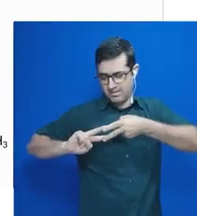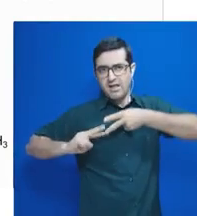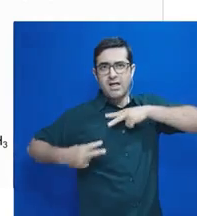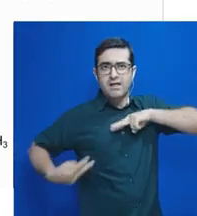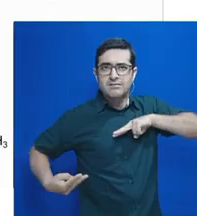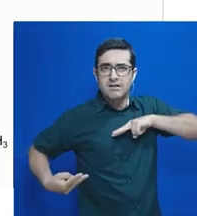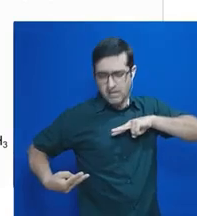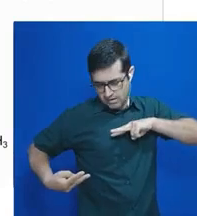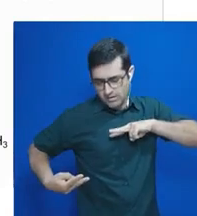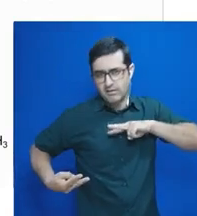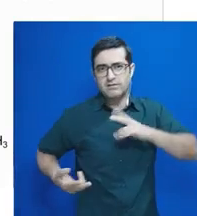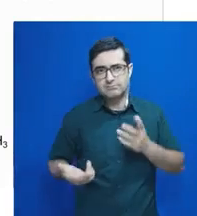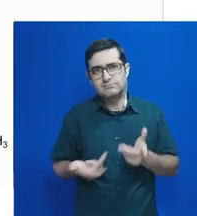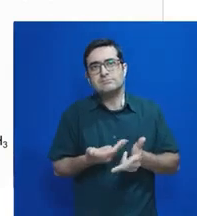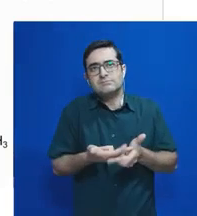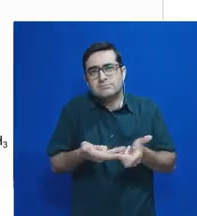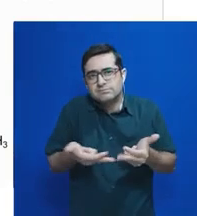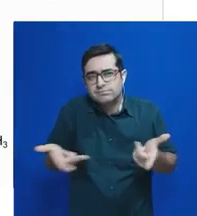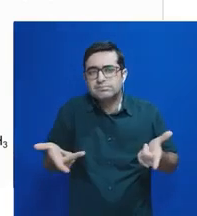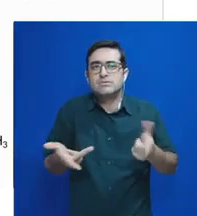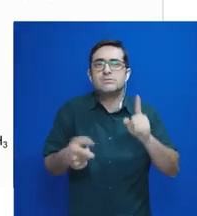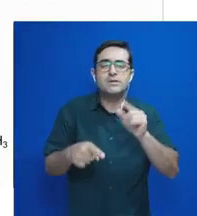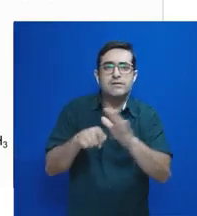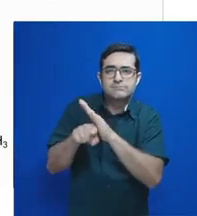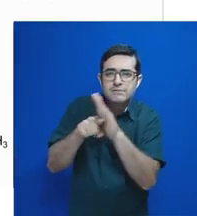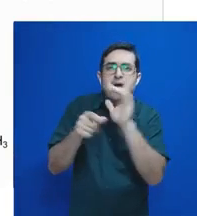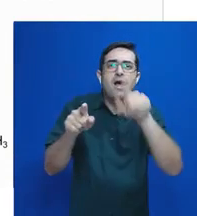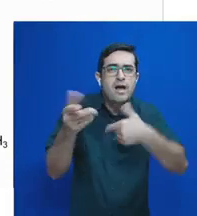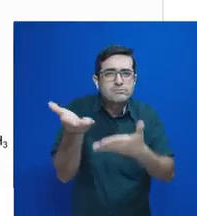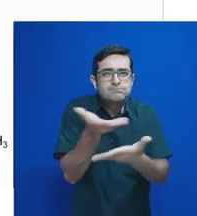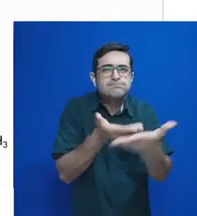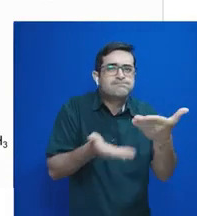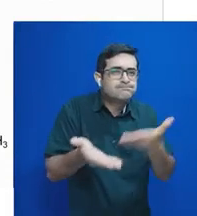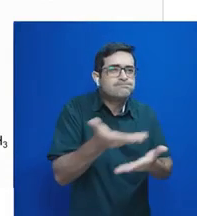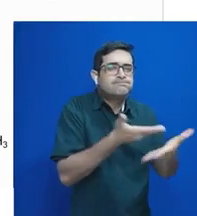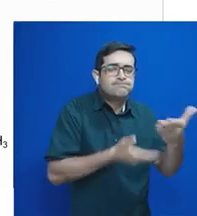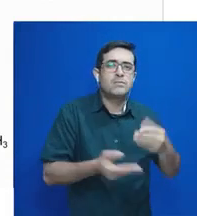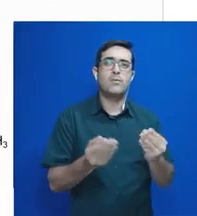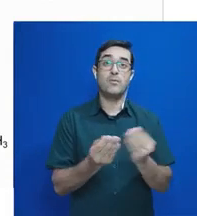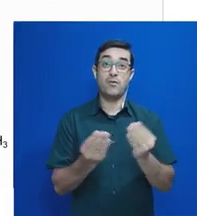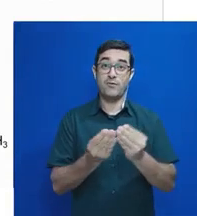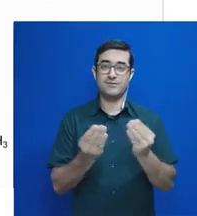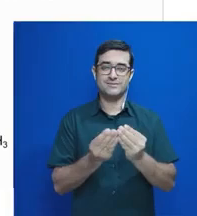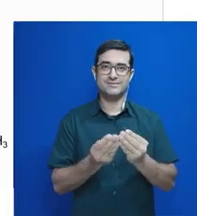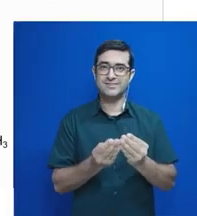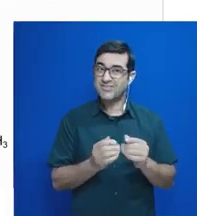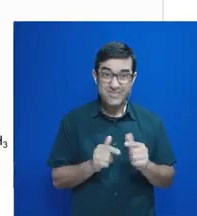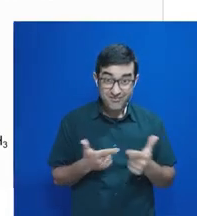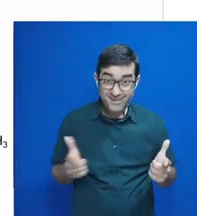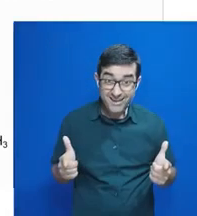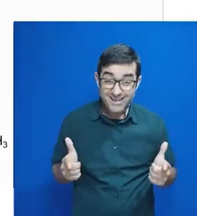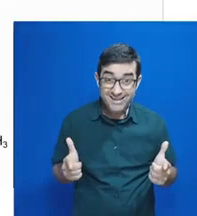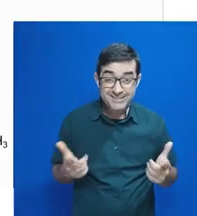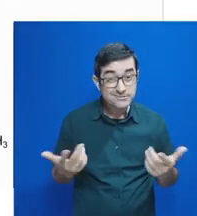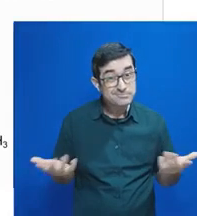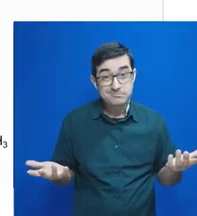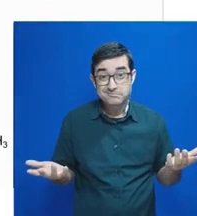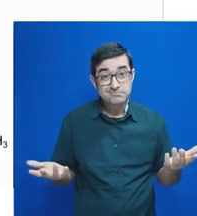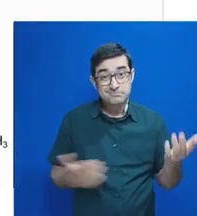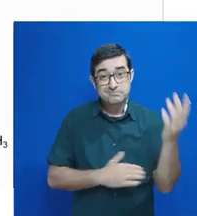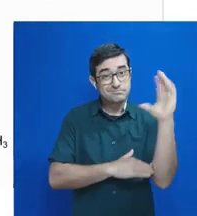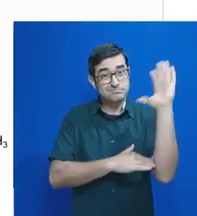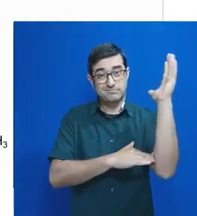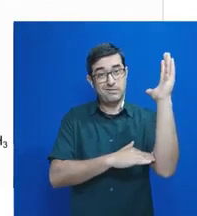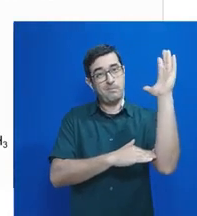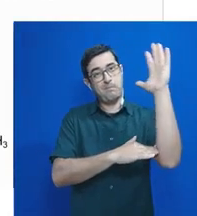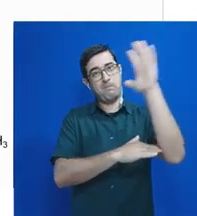deve diretamente às interações intermoleculares, porque se não houvesse as interações, uma árvore não poderia parar de